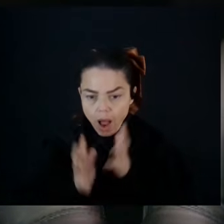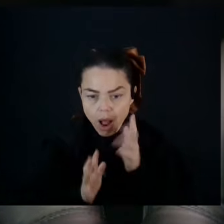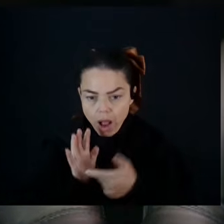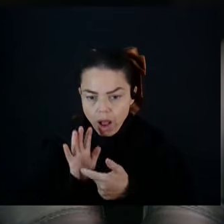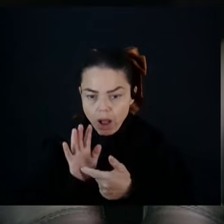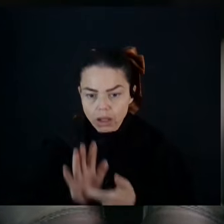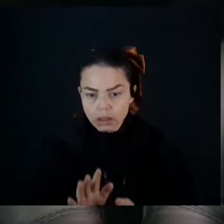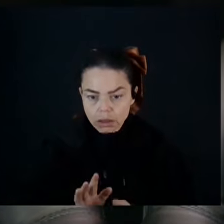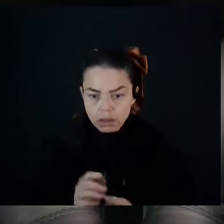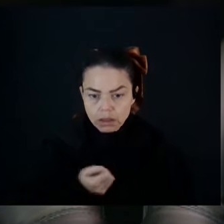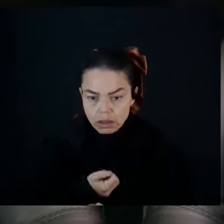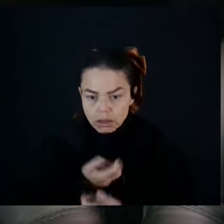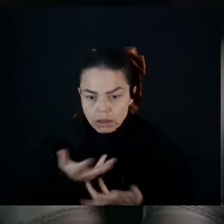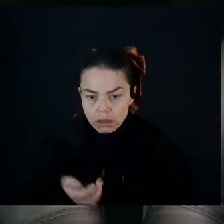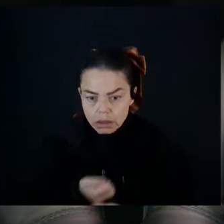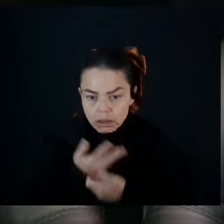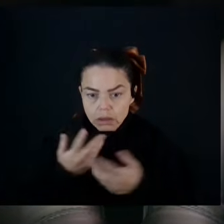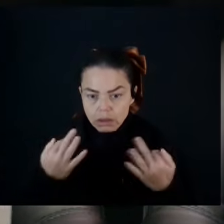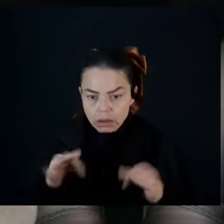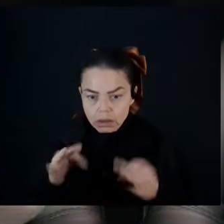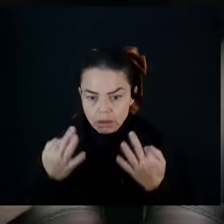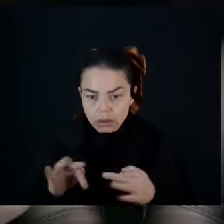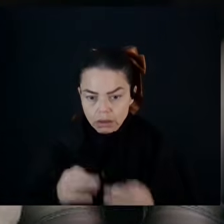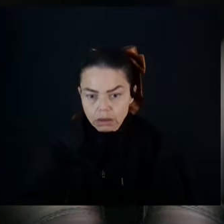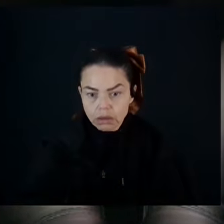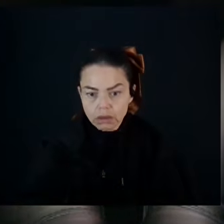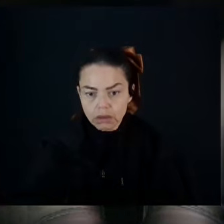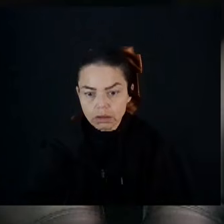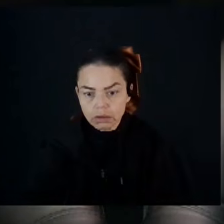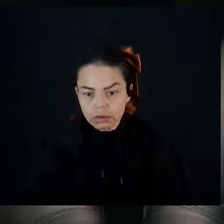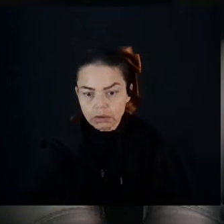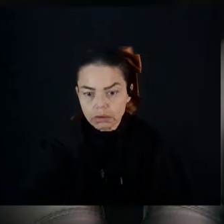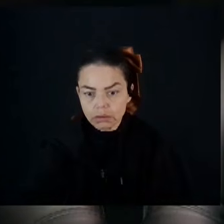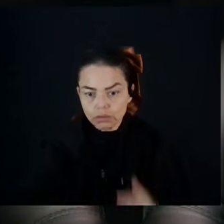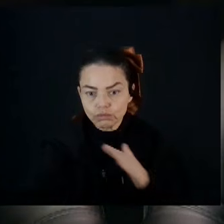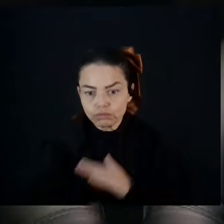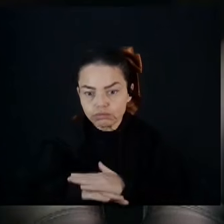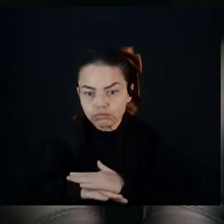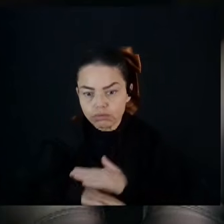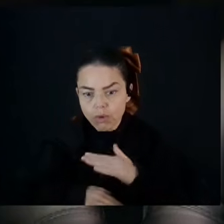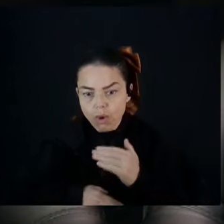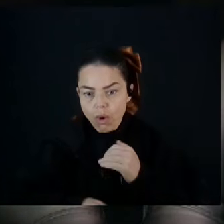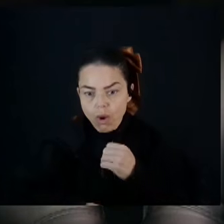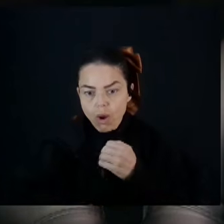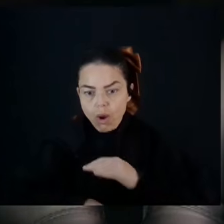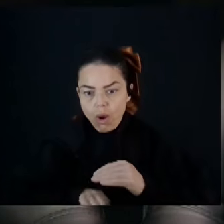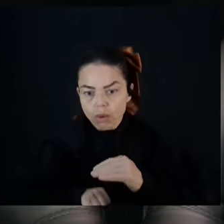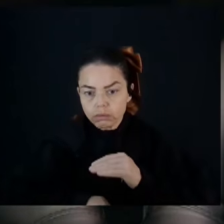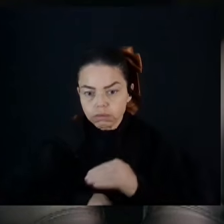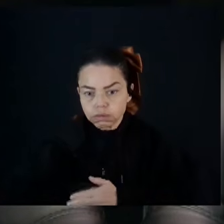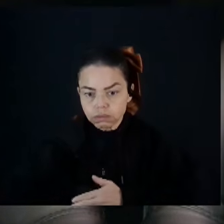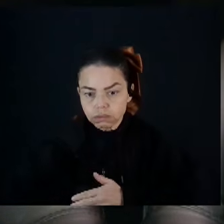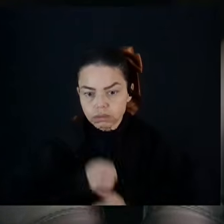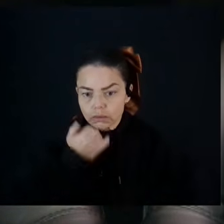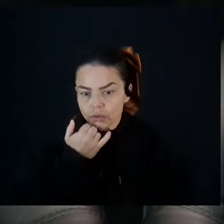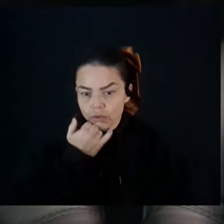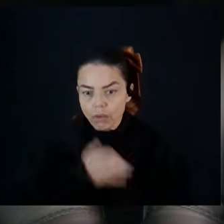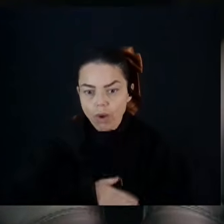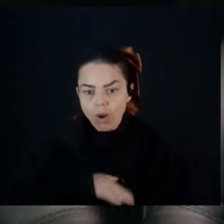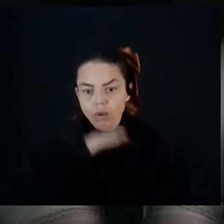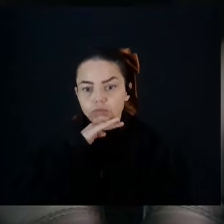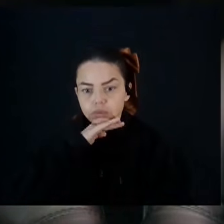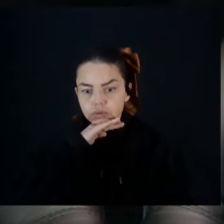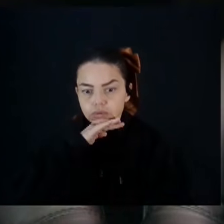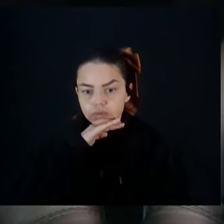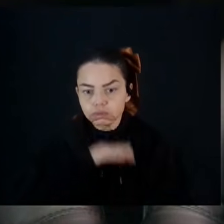dores, e às vezes ela está assim, no limite, né, se fosse um copo, o copo está transbordando,